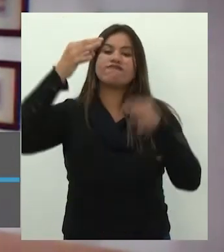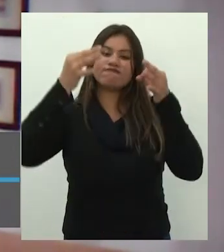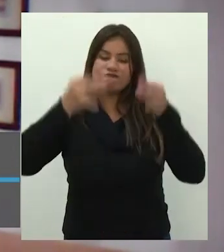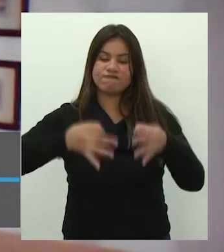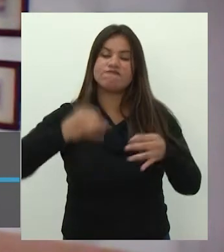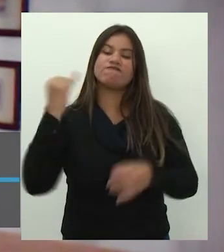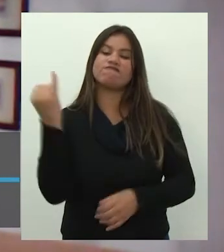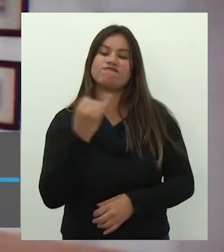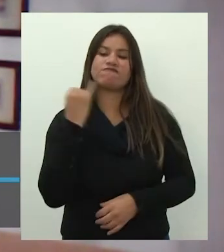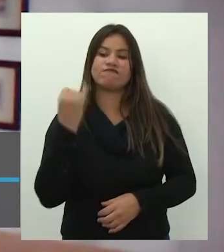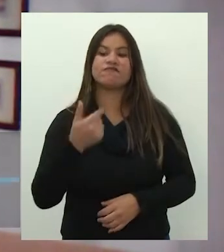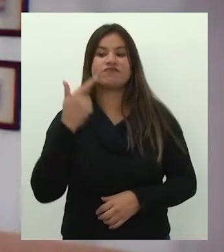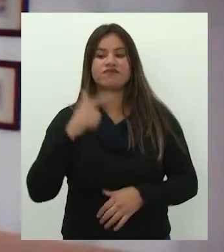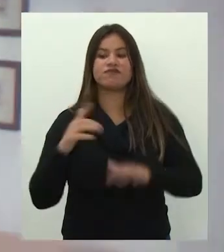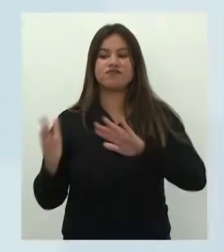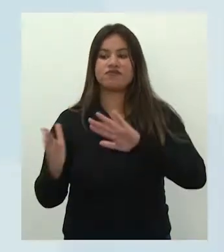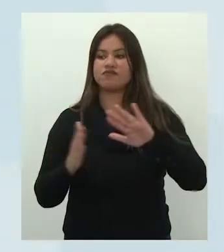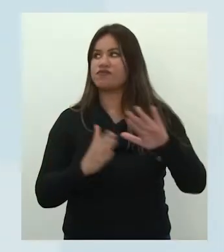importante. Próximo.